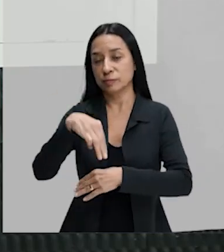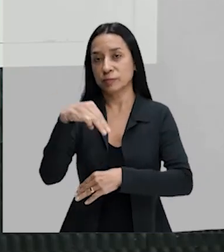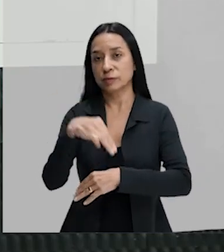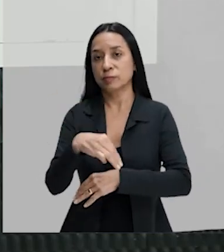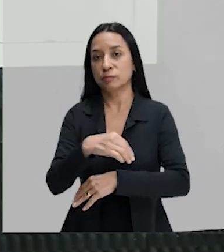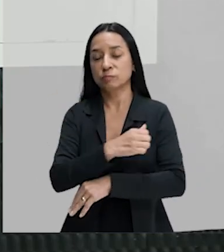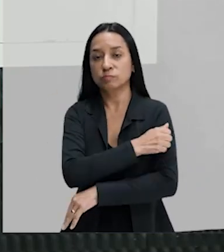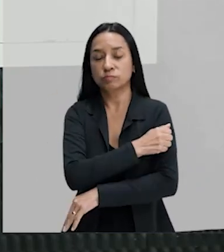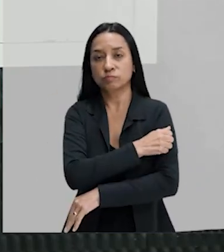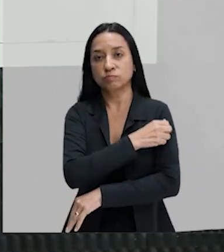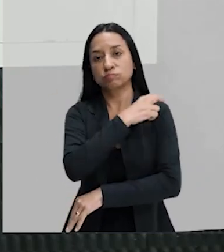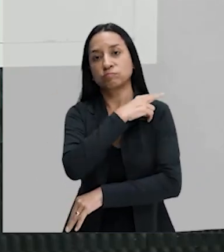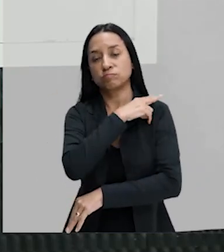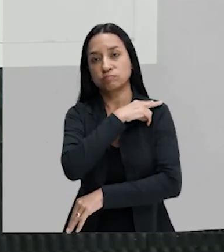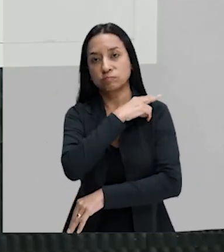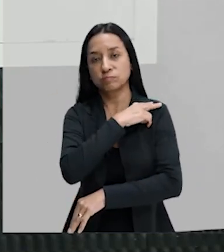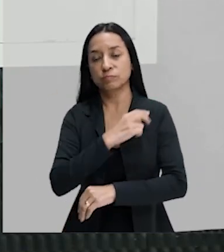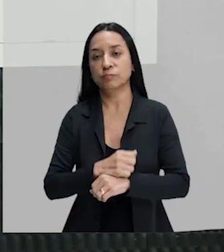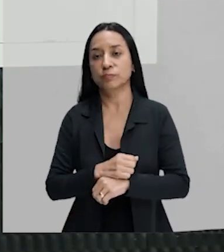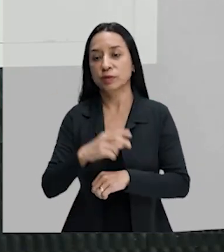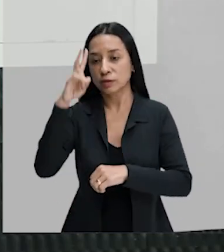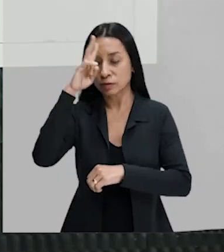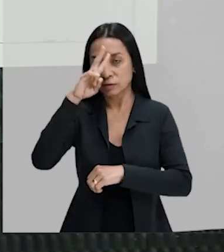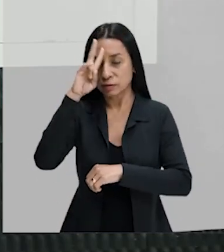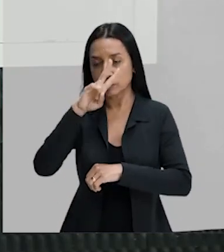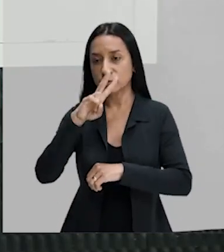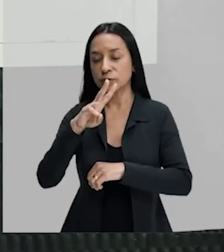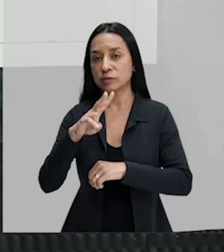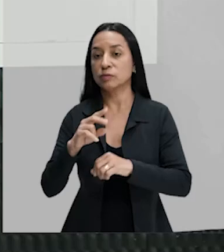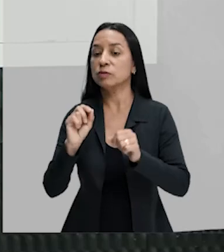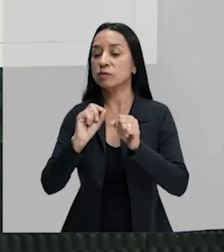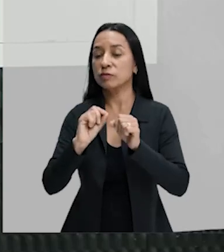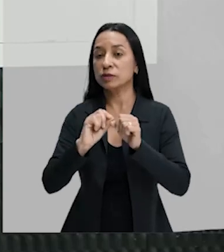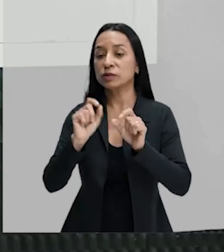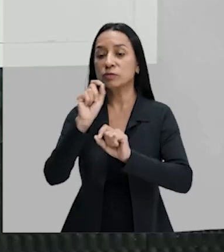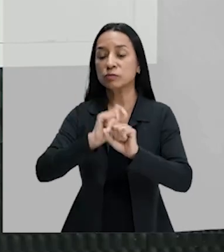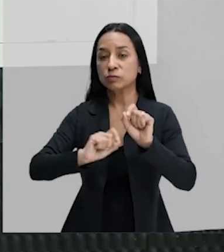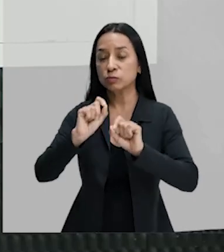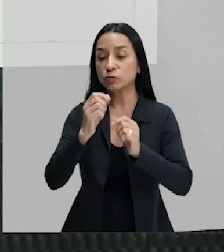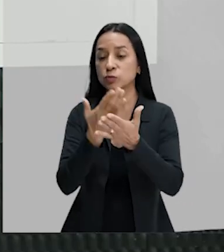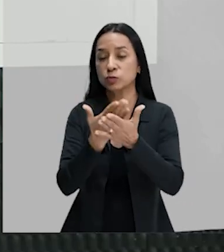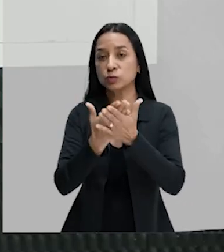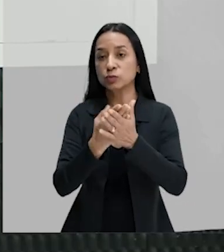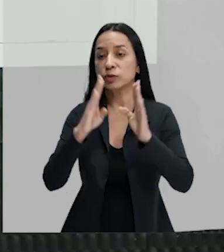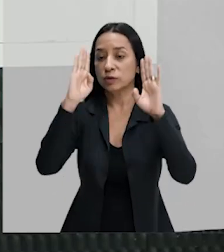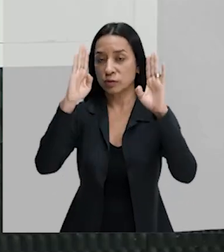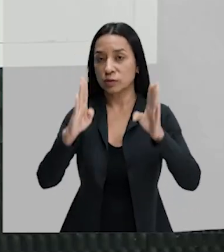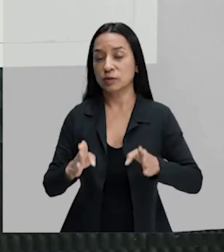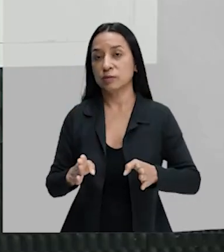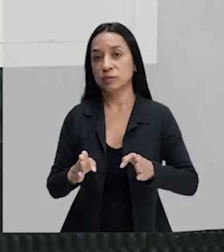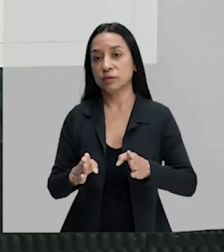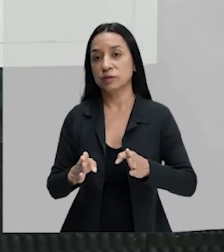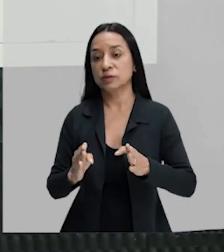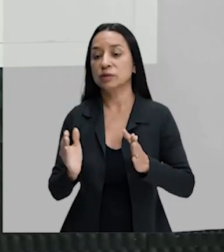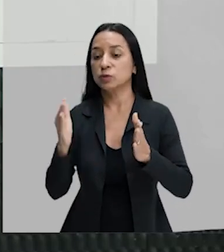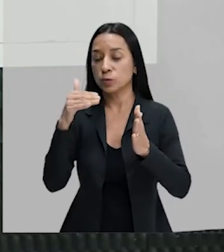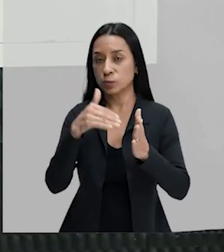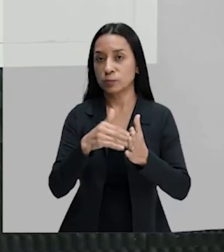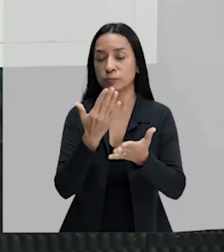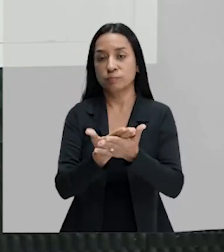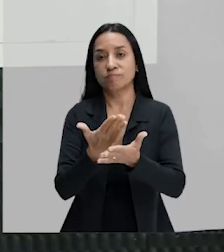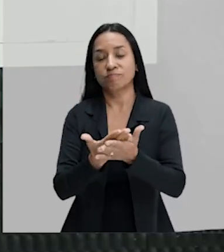médio. Lembrando que a gente está fazendo o estudo dos determinantes, né? Já é as últimas aulas sobre esse assunto, né?